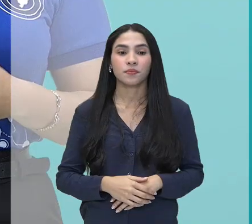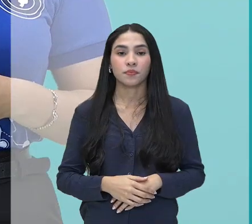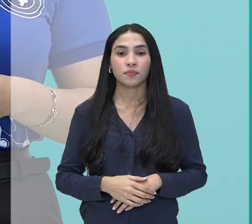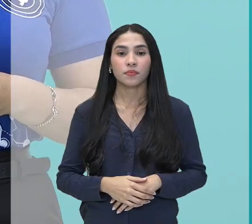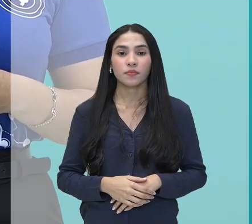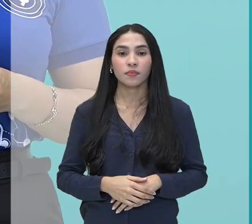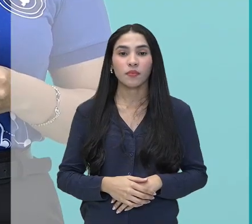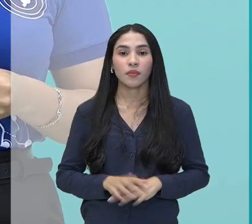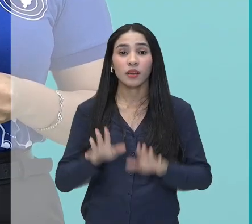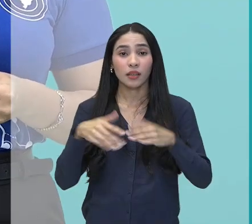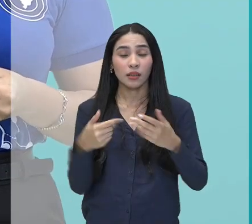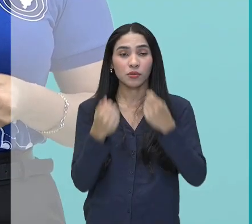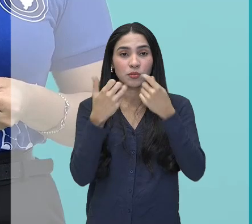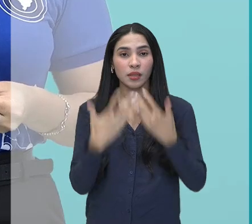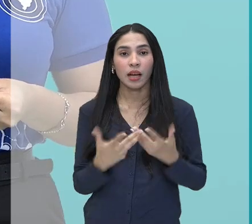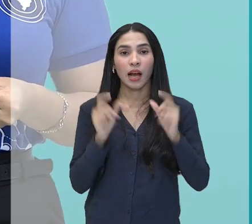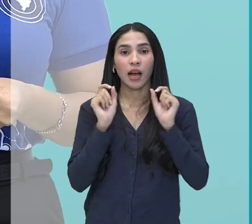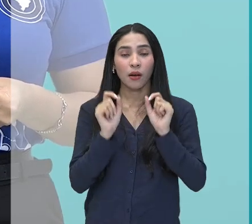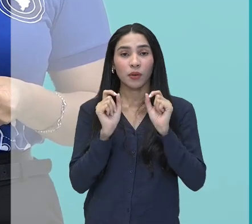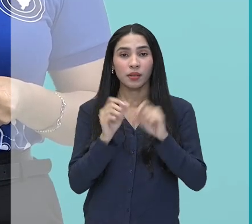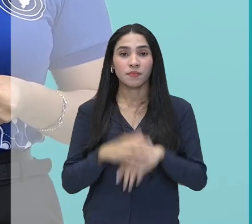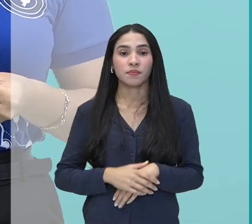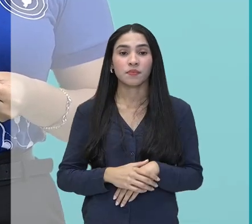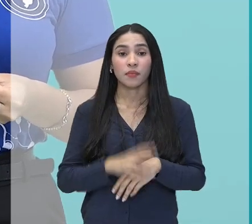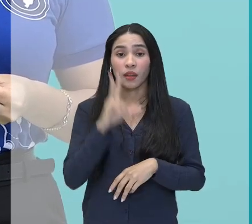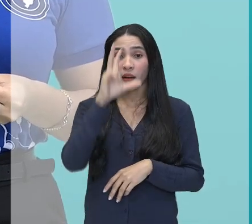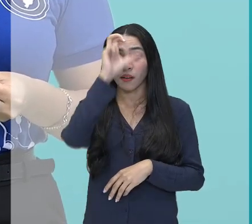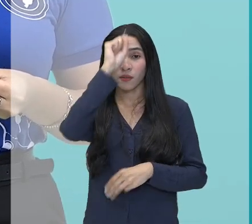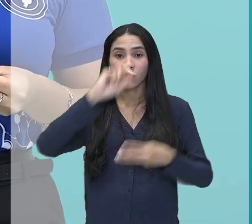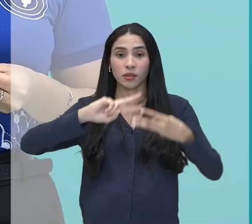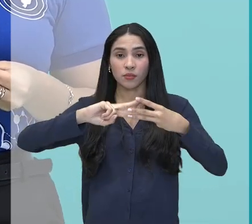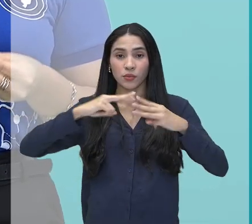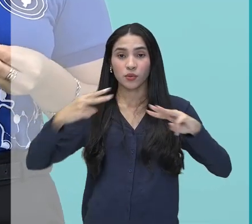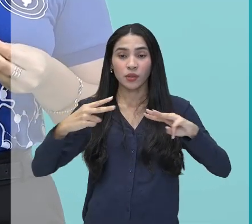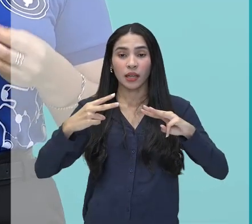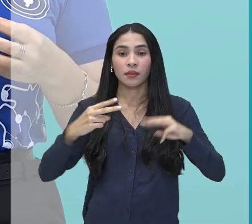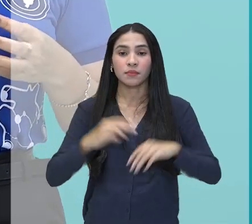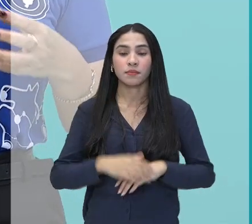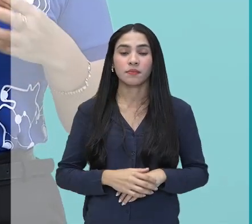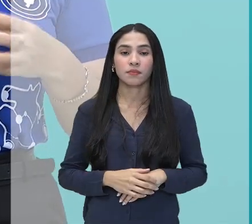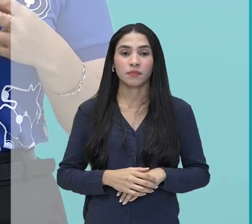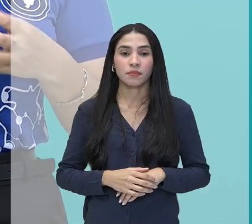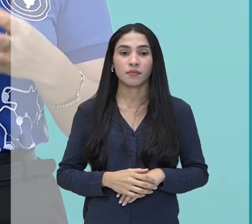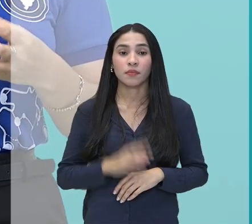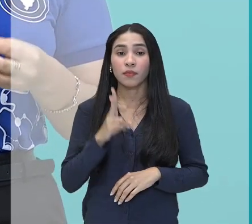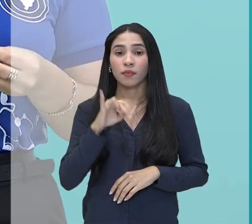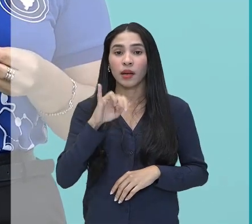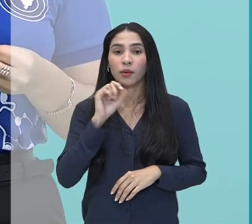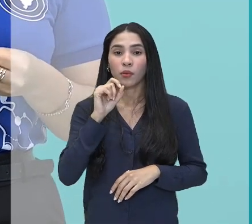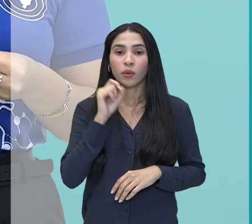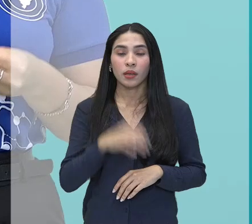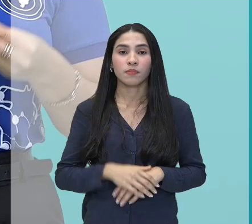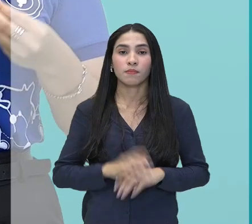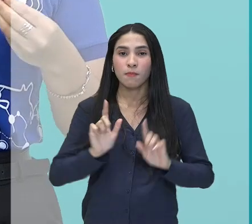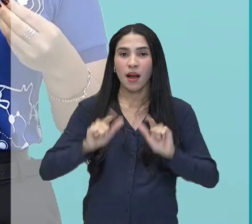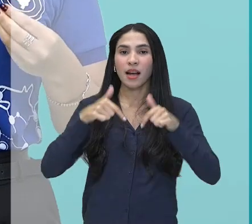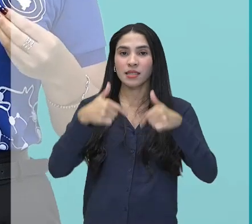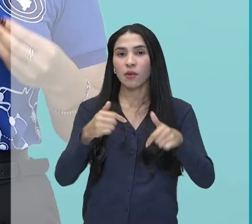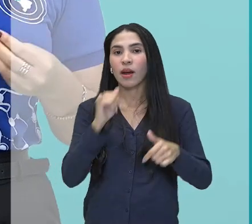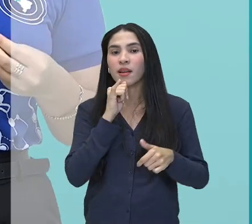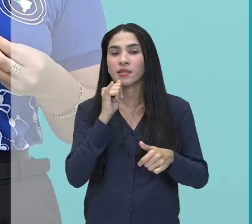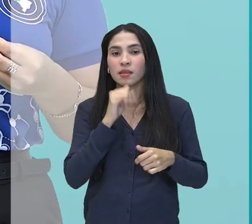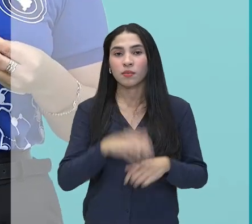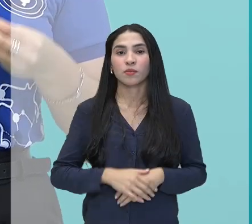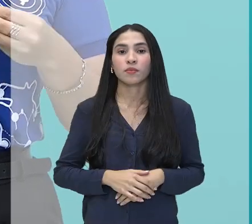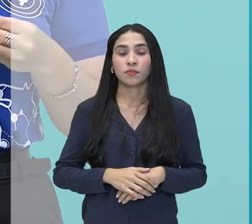falo então que a força muscular ela vai ser produzida através da